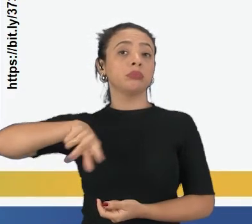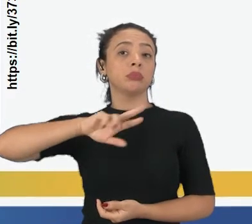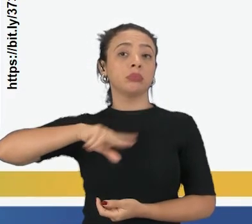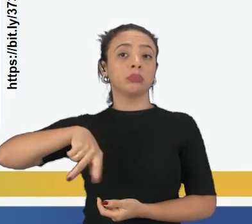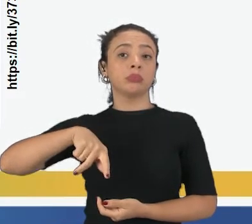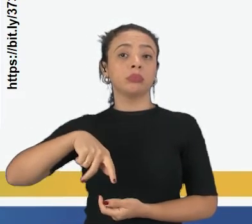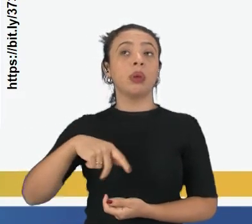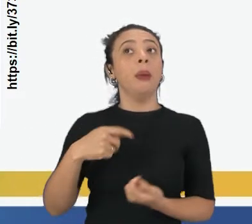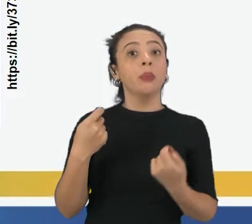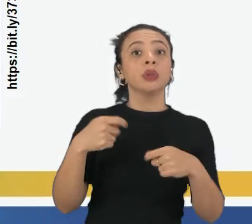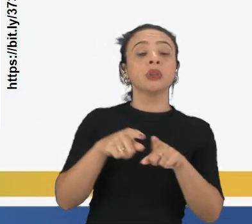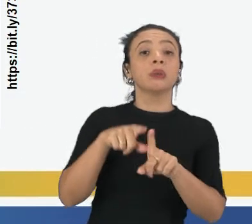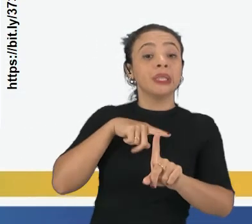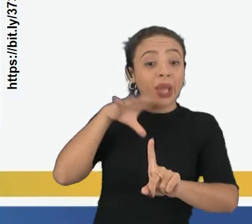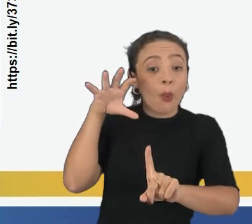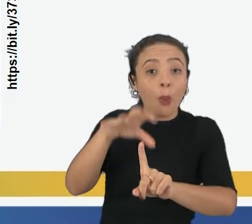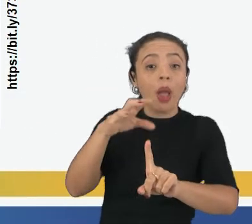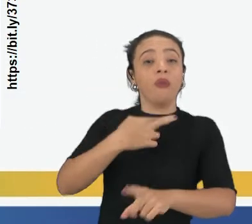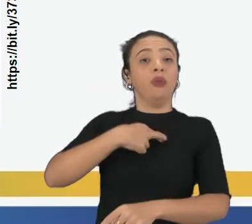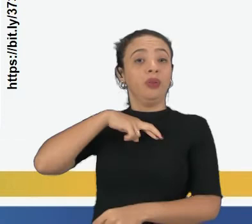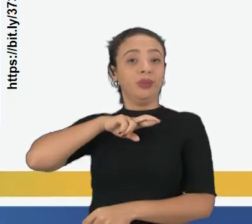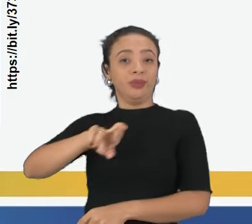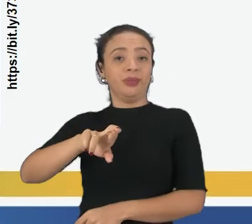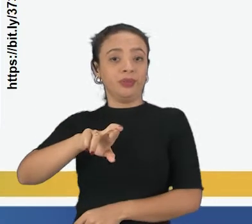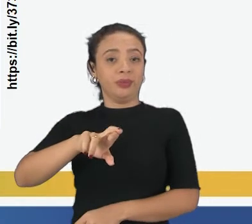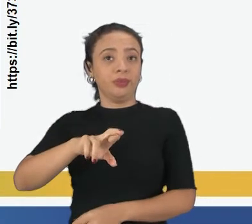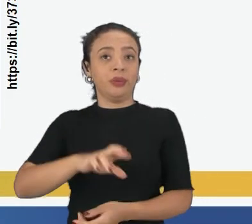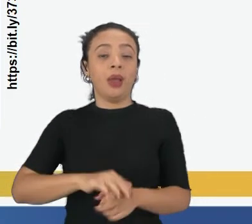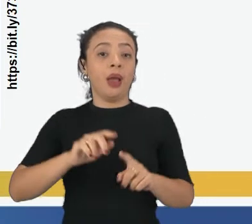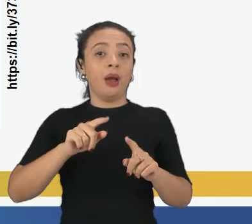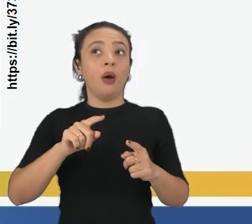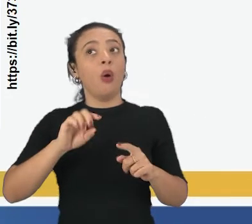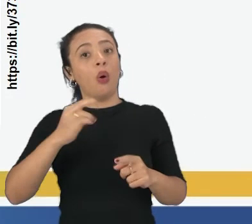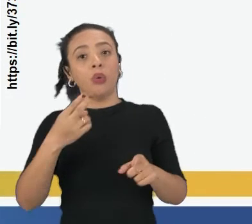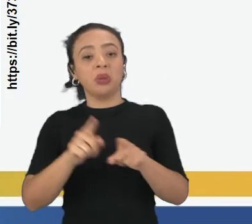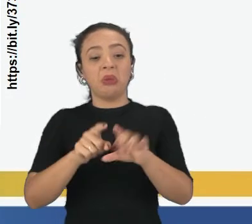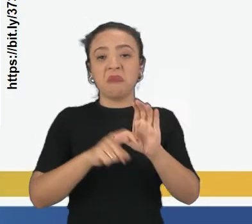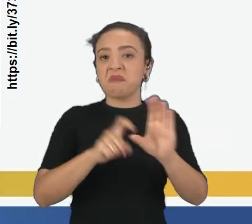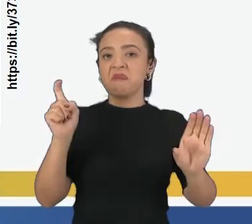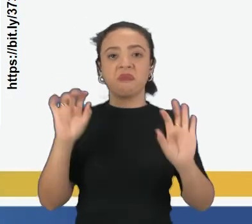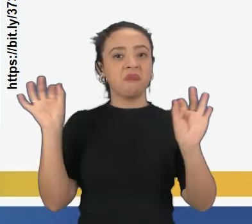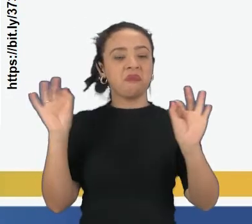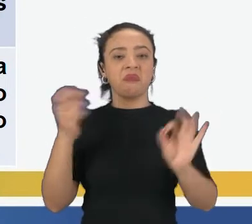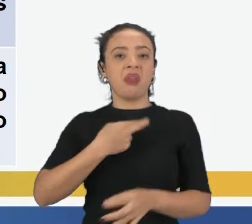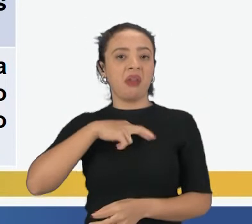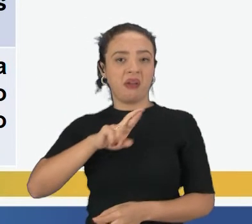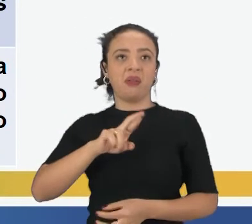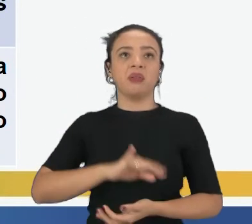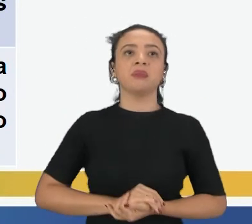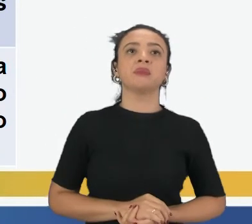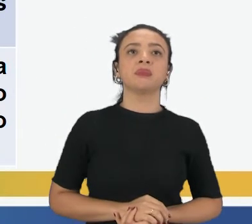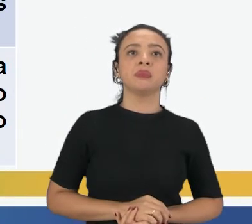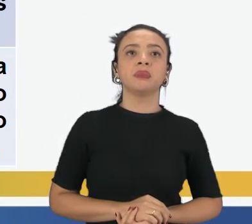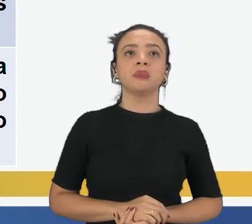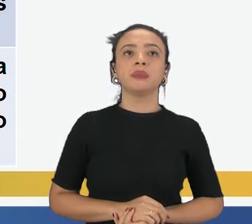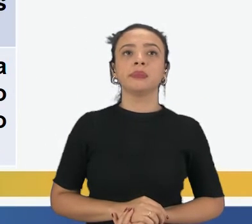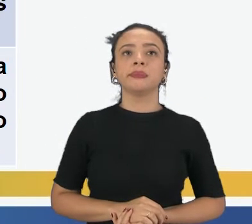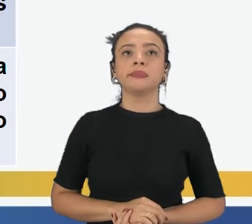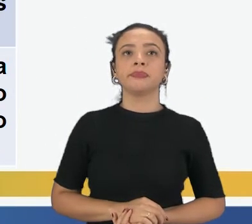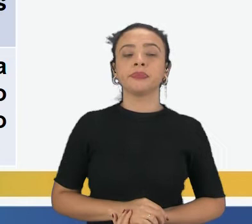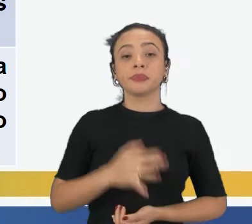tem influência Religiosa e uma que não tem absolutamente a influência religiosa Ok